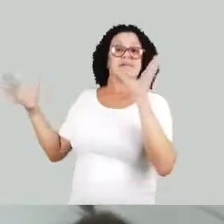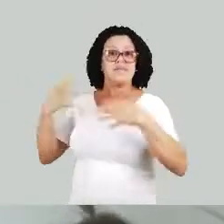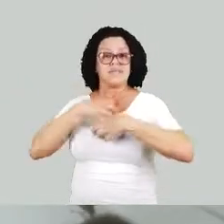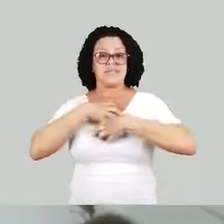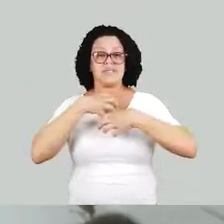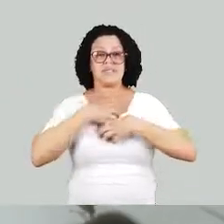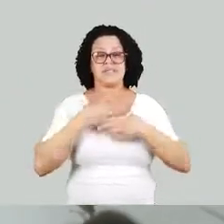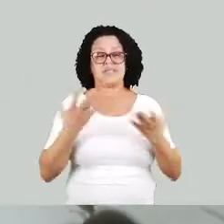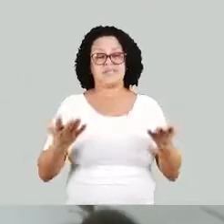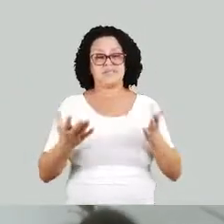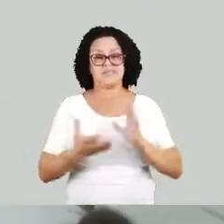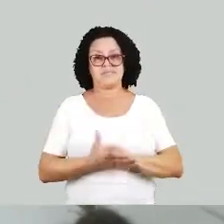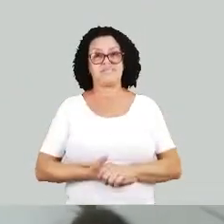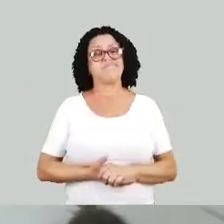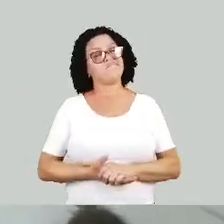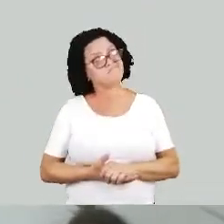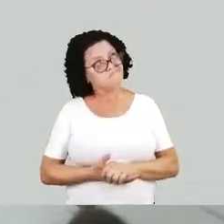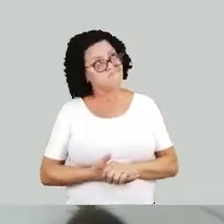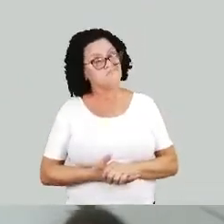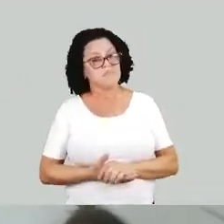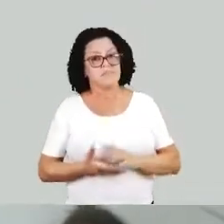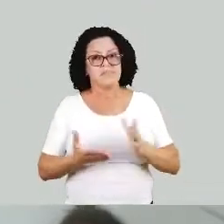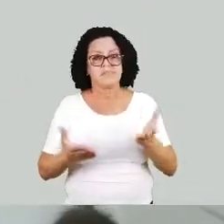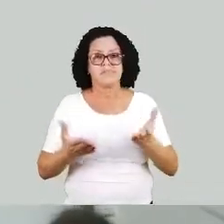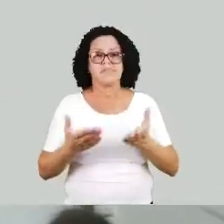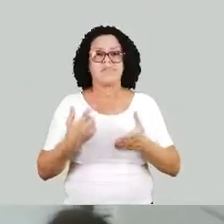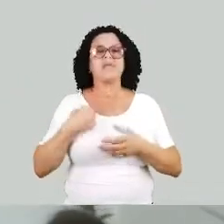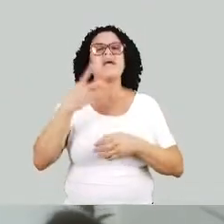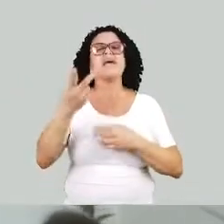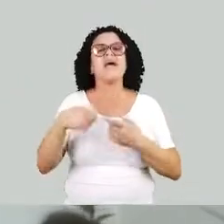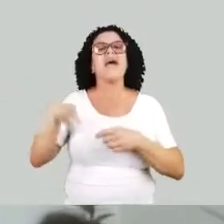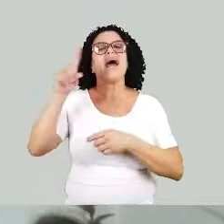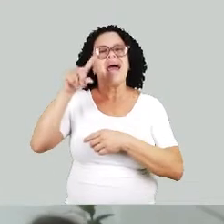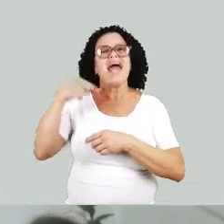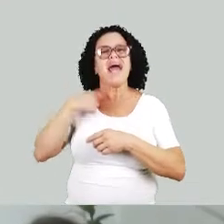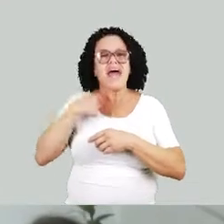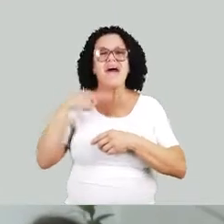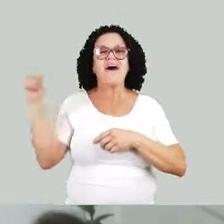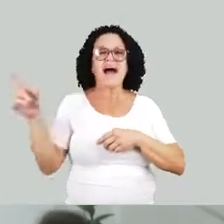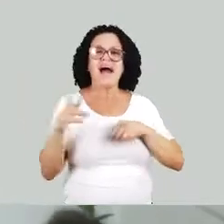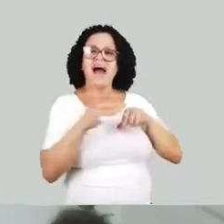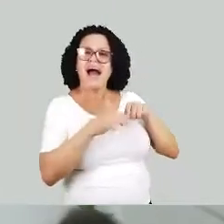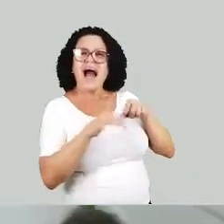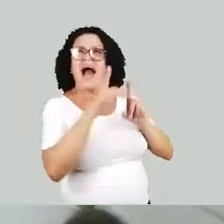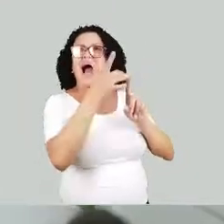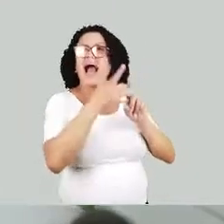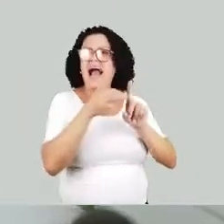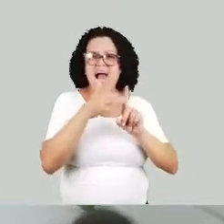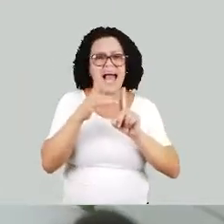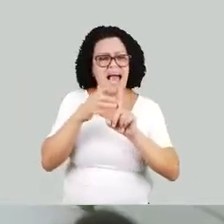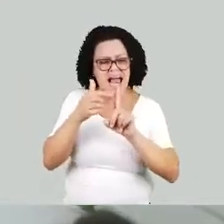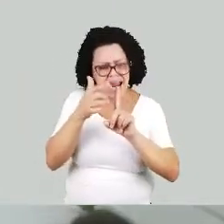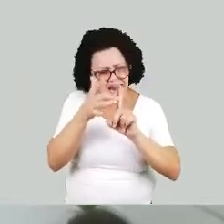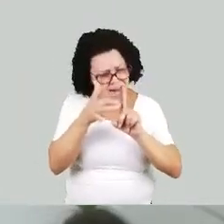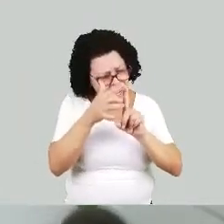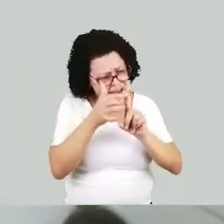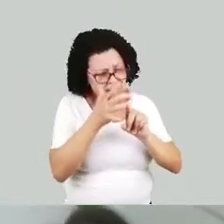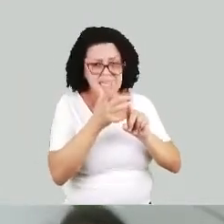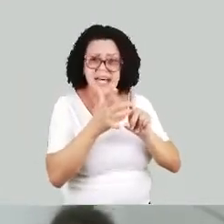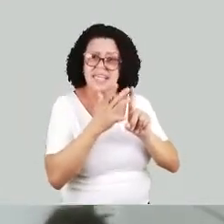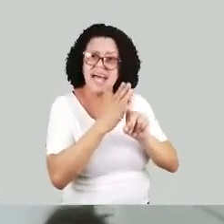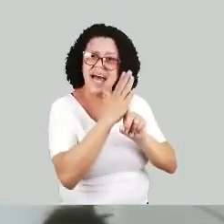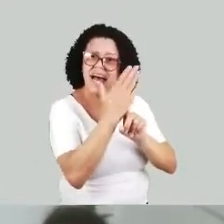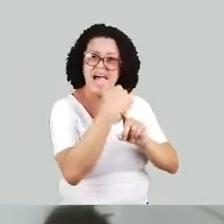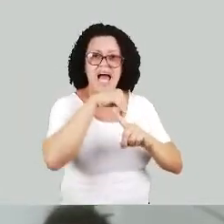desse sentimento, tá? Então a vítima, no caso a pessoa agredida, acaba se tornando coautora